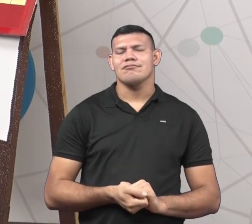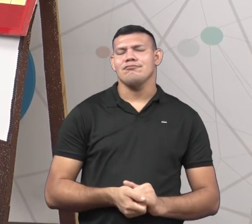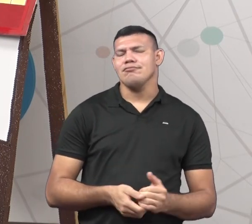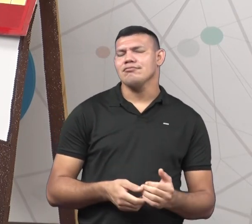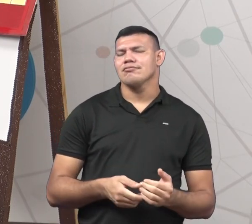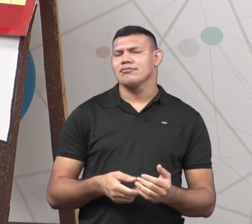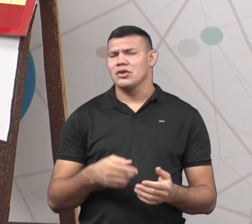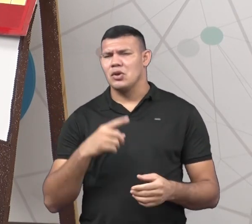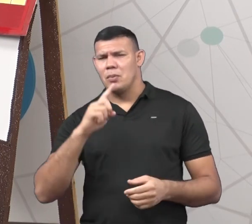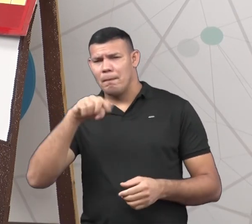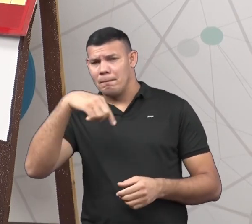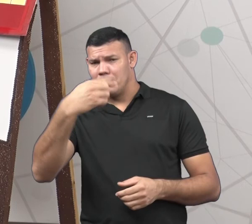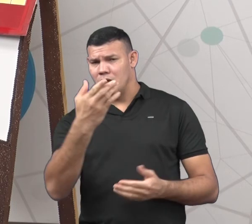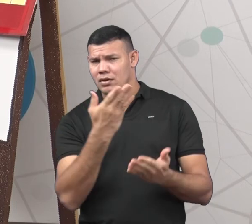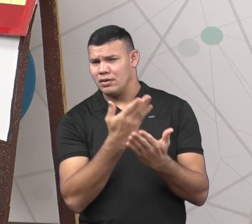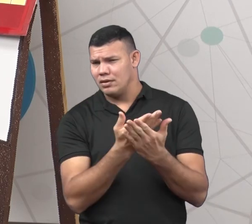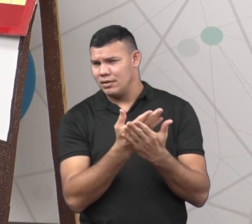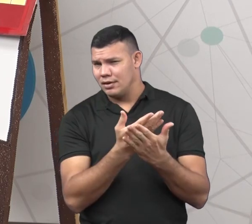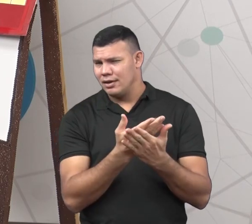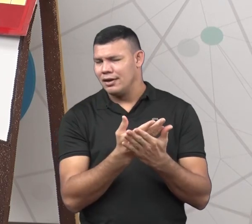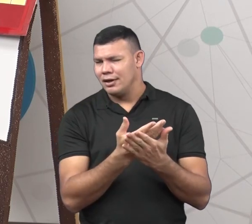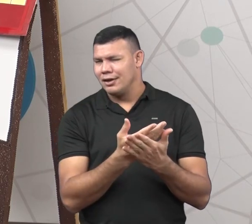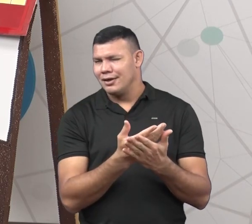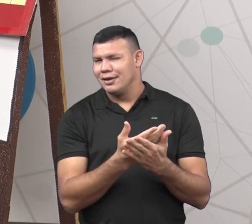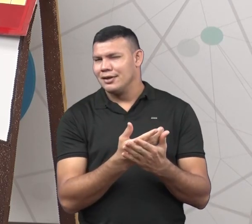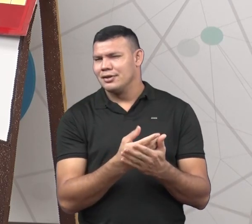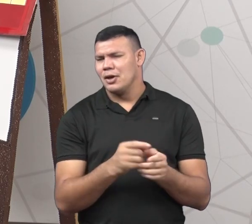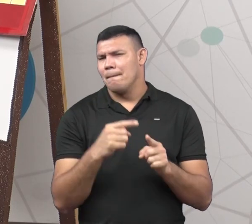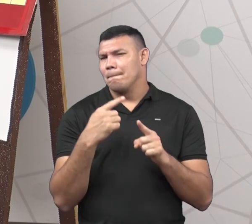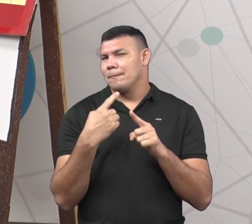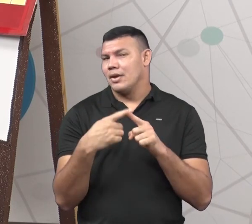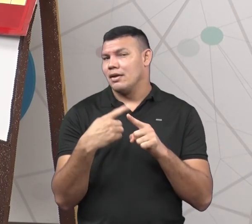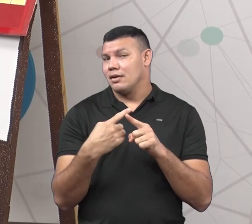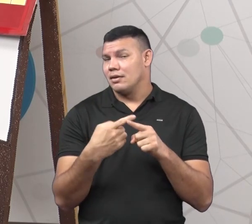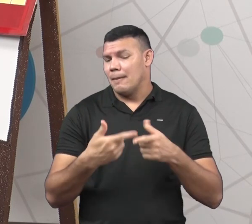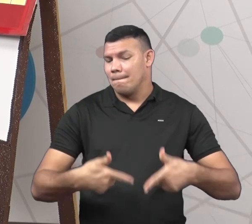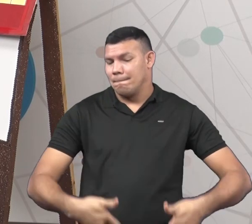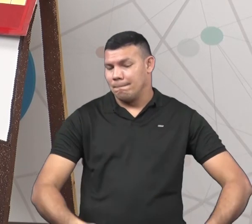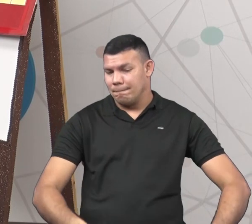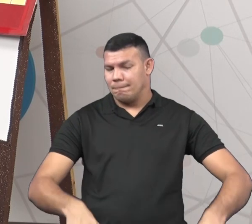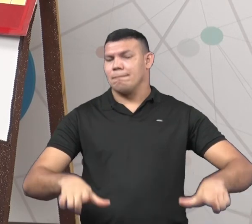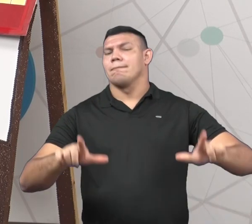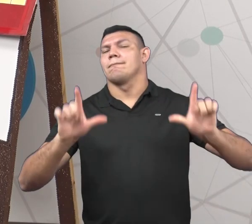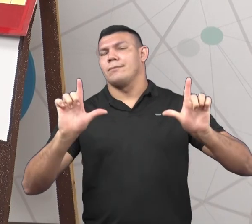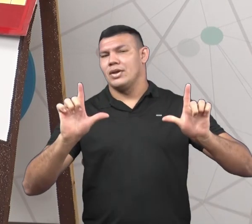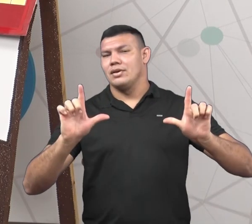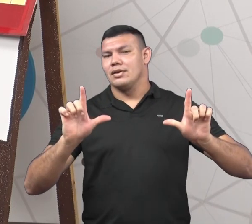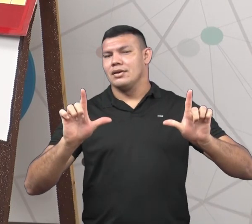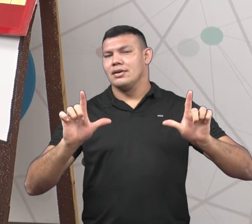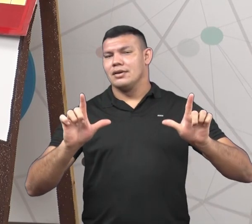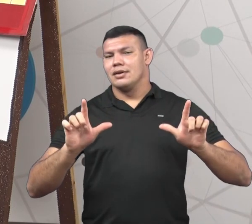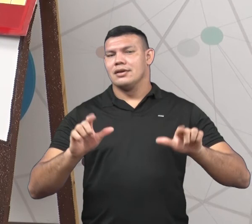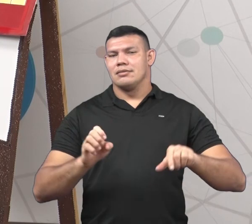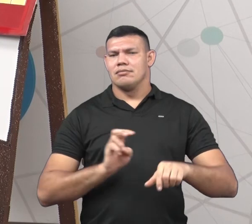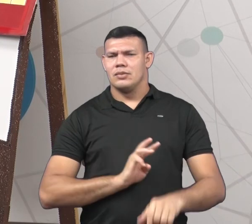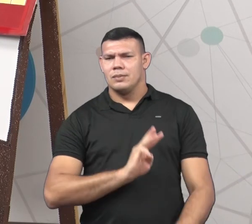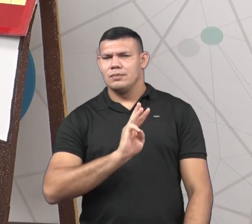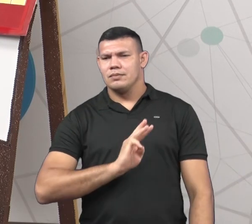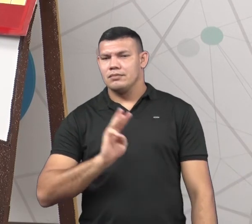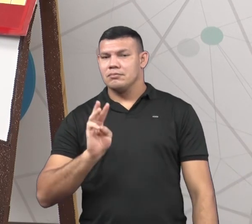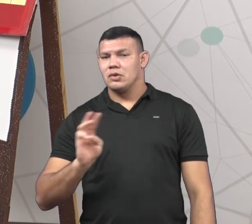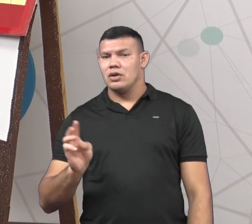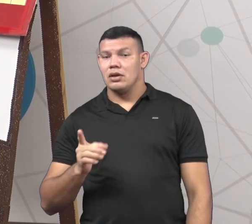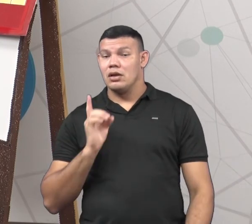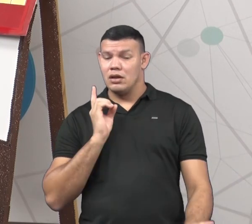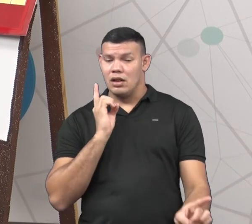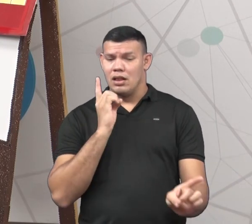as nossas atividades. Quero te lembrar que nós estamos com a plataforma, né, Eduque, e nela você vai